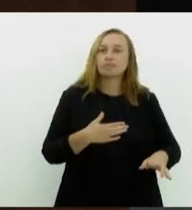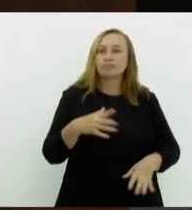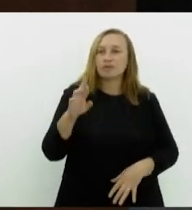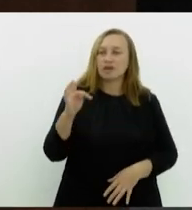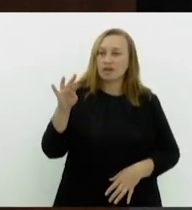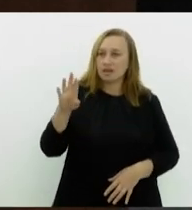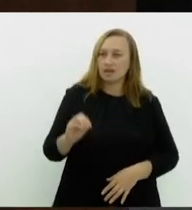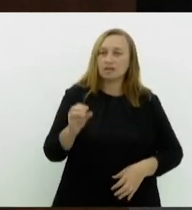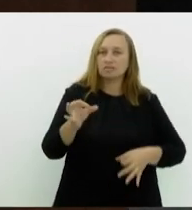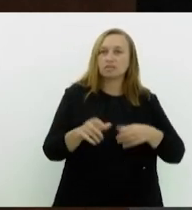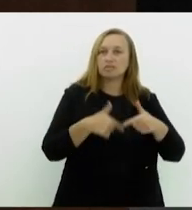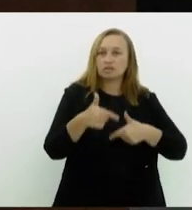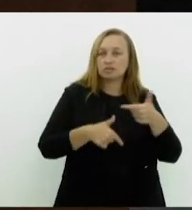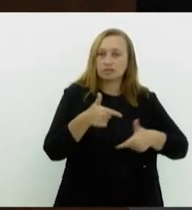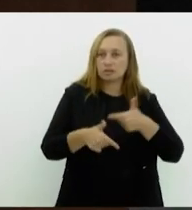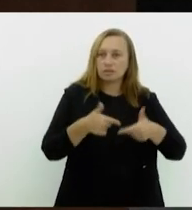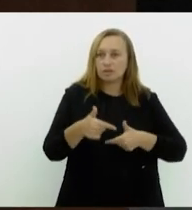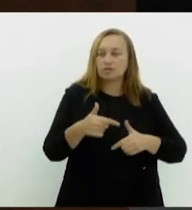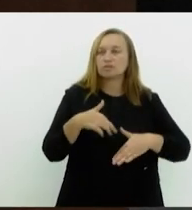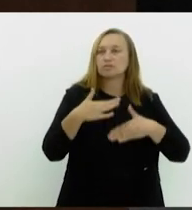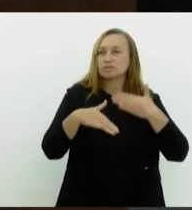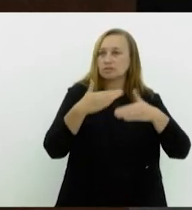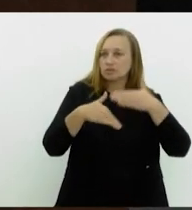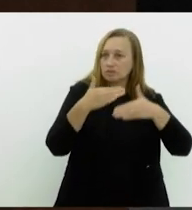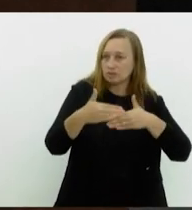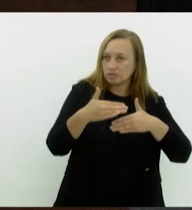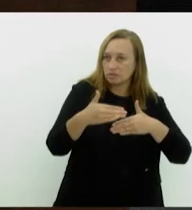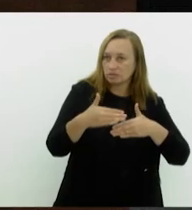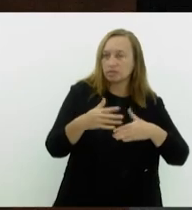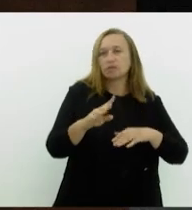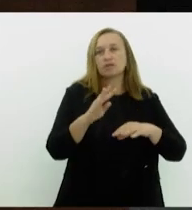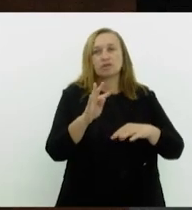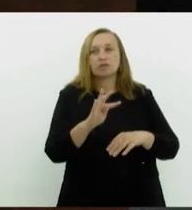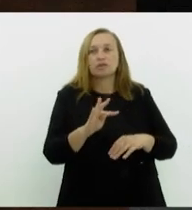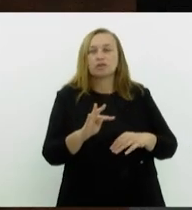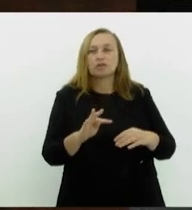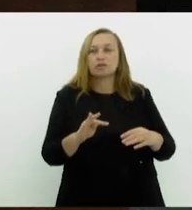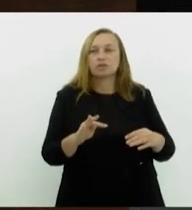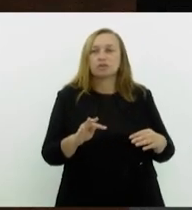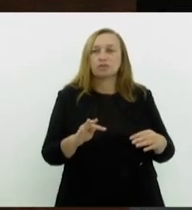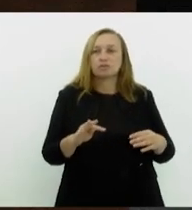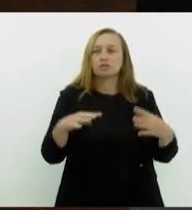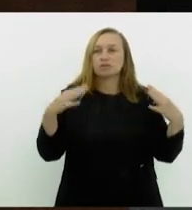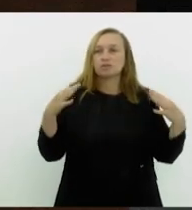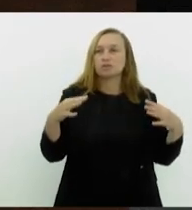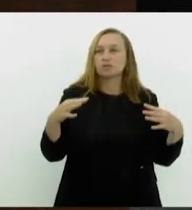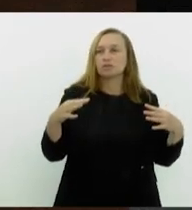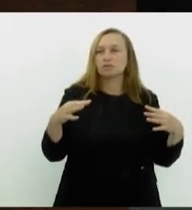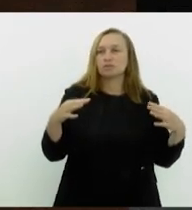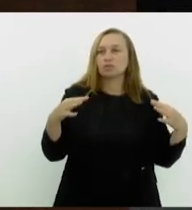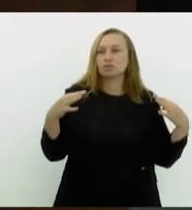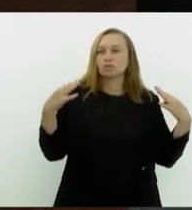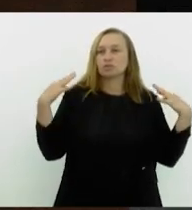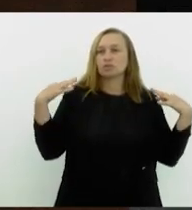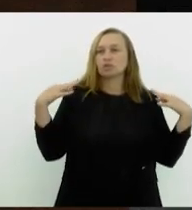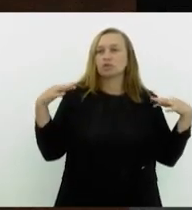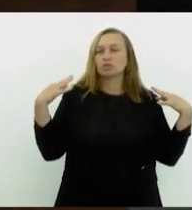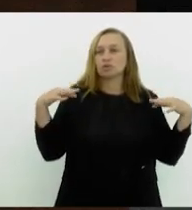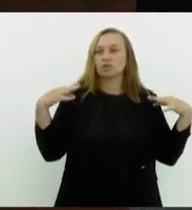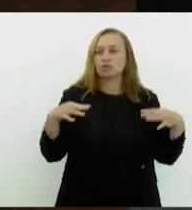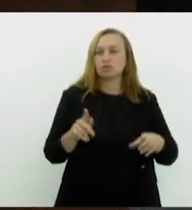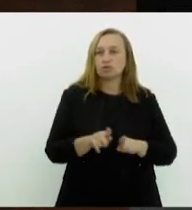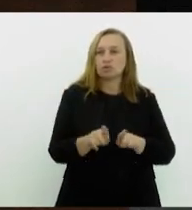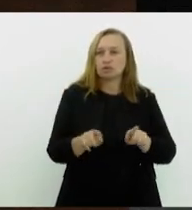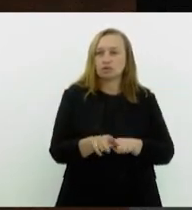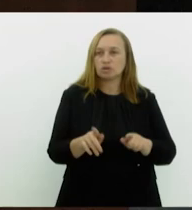pelo trabalho na vanguarda no desenvolvimento do turismo de Magé, que faz a Baixada Fluminense hoje